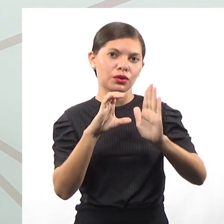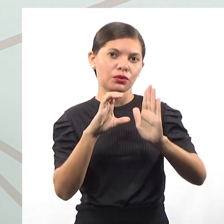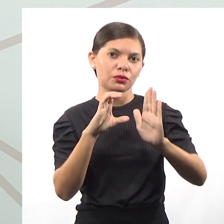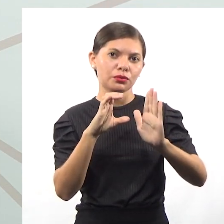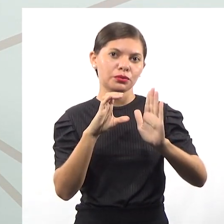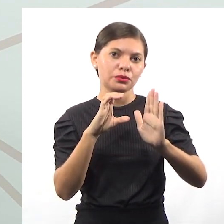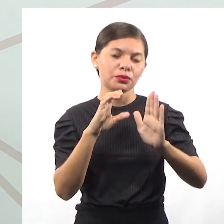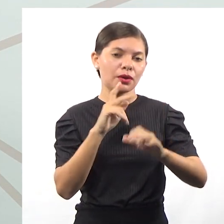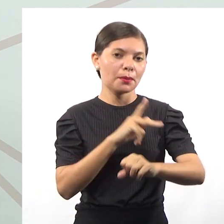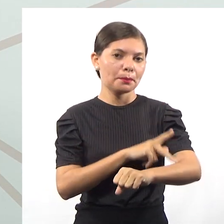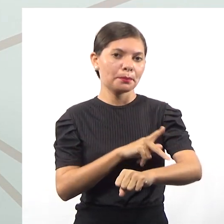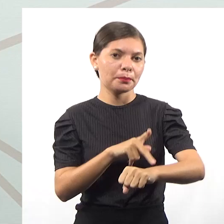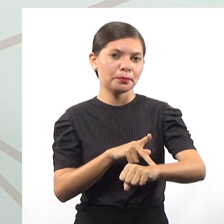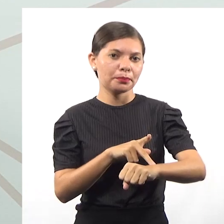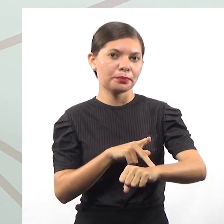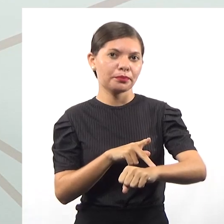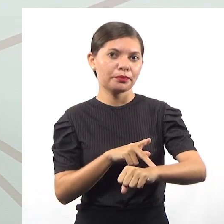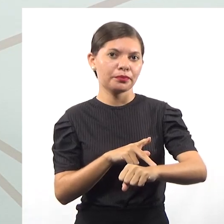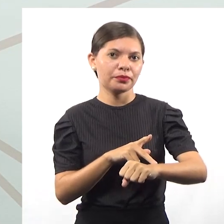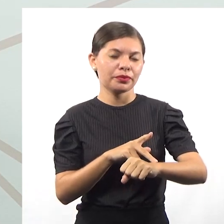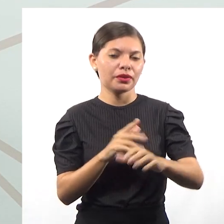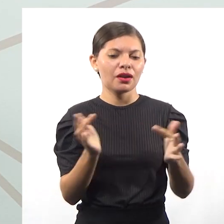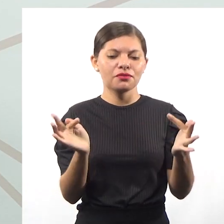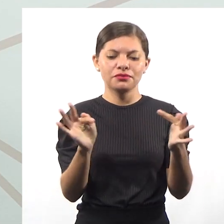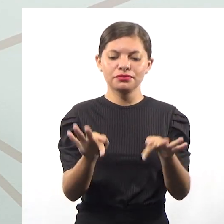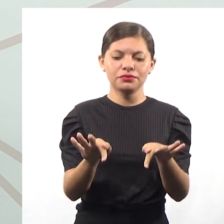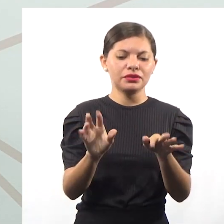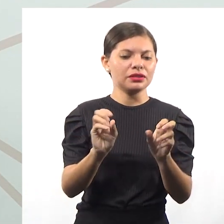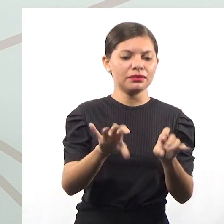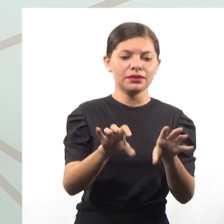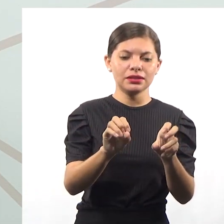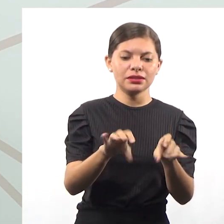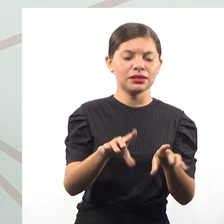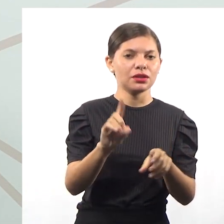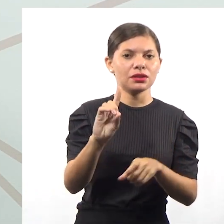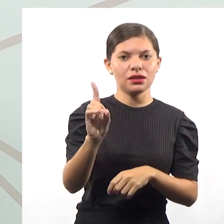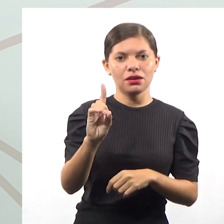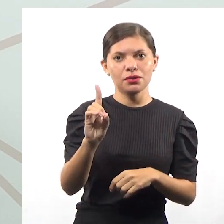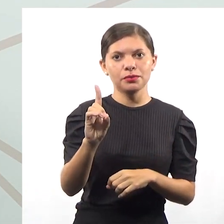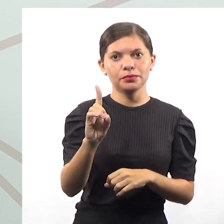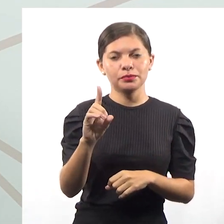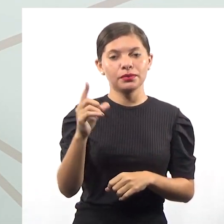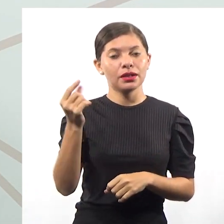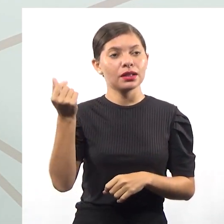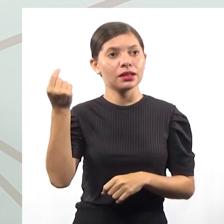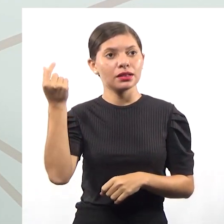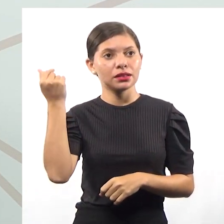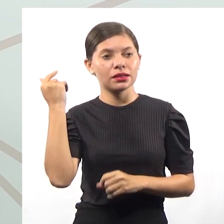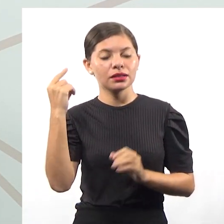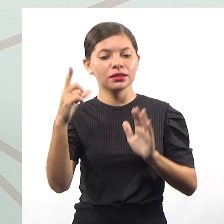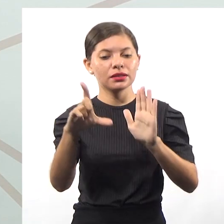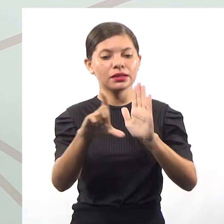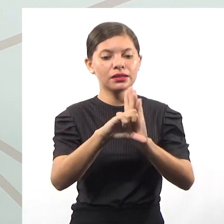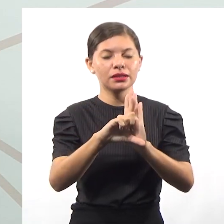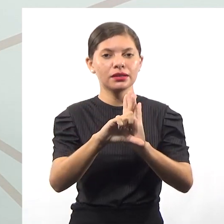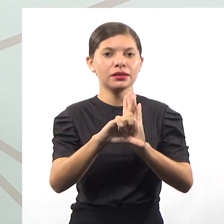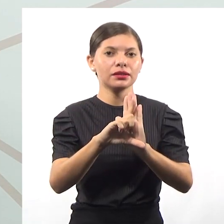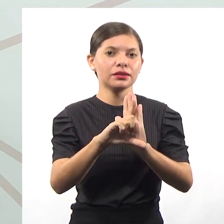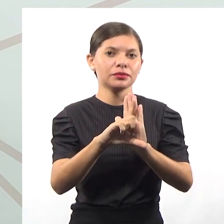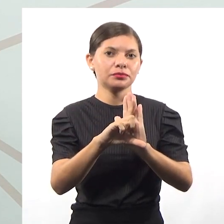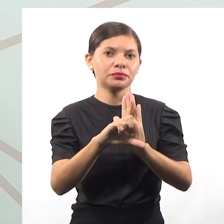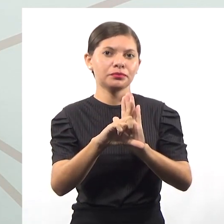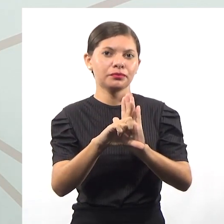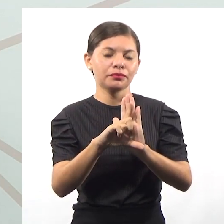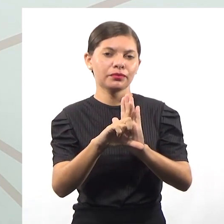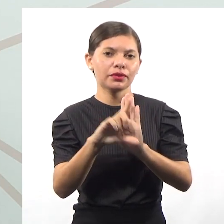torna um mediador pedagógico. Ele não é o fim da educação, como era nas outras leis de diretrizes e